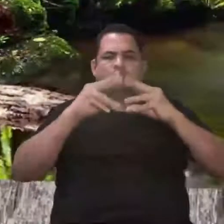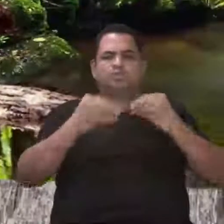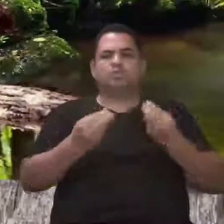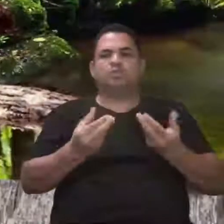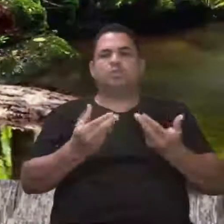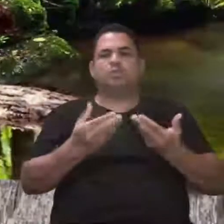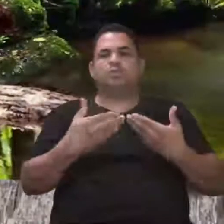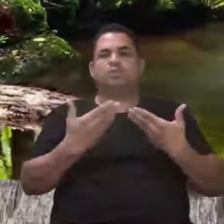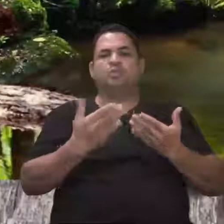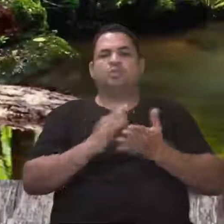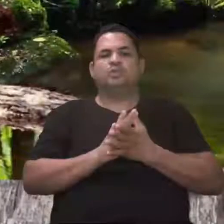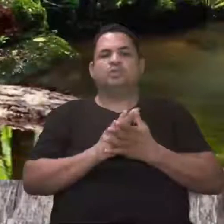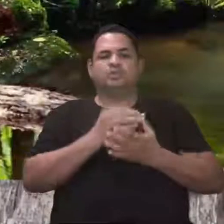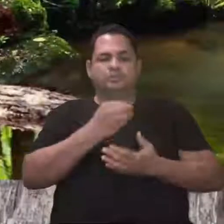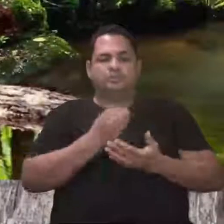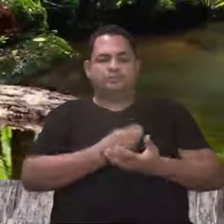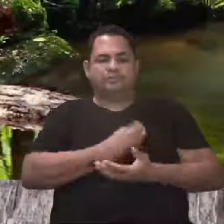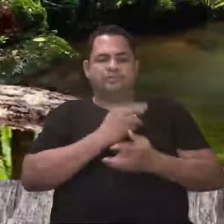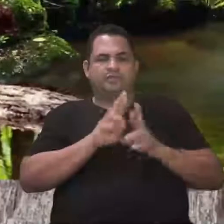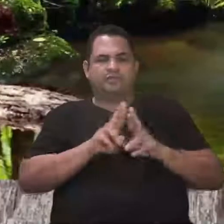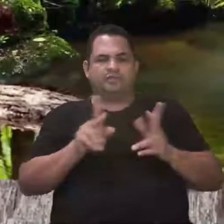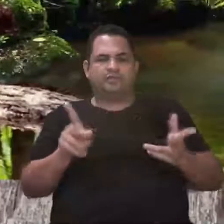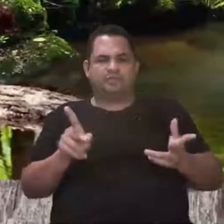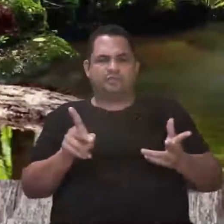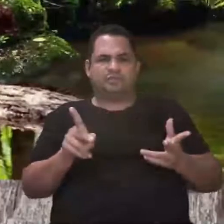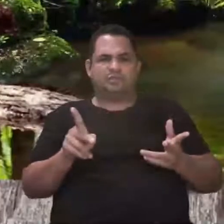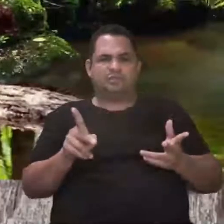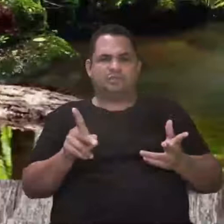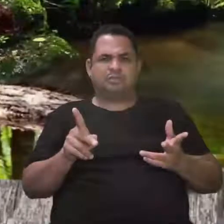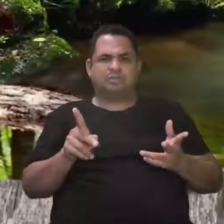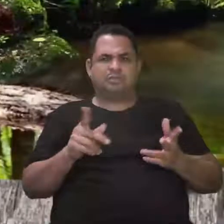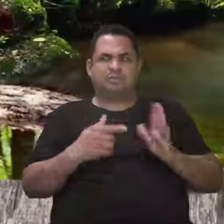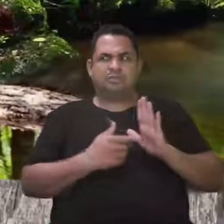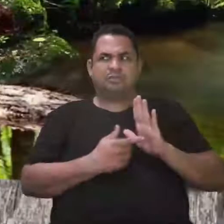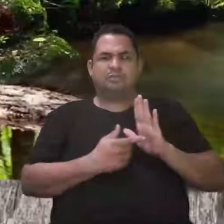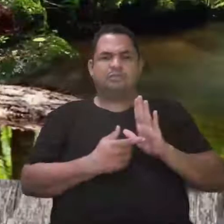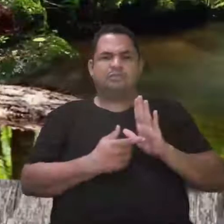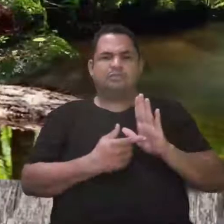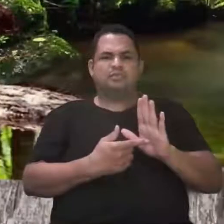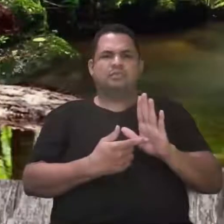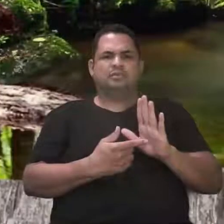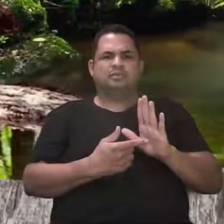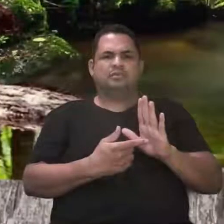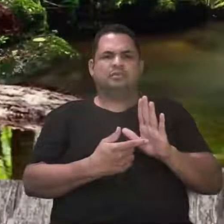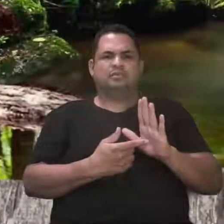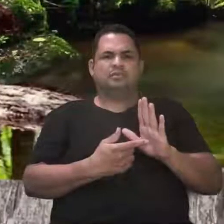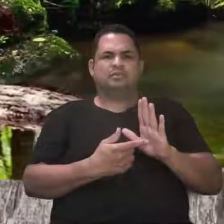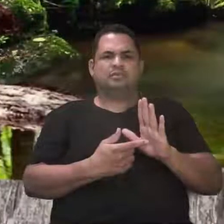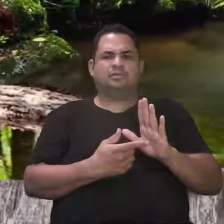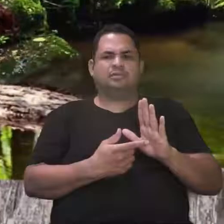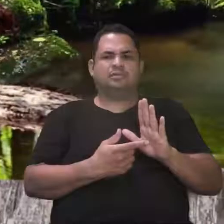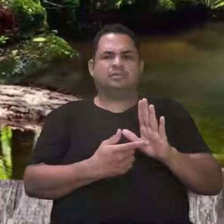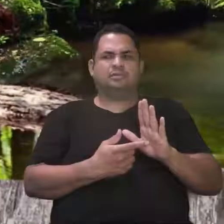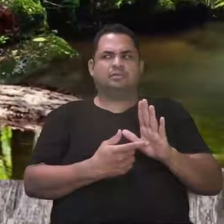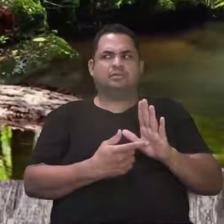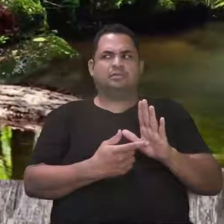que você vê organismos diferentes que apresentam a